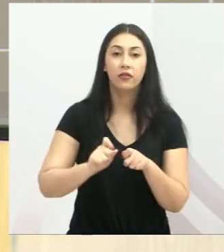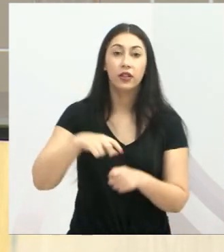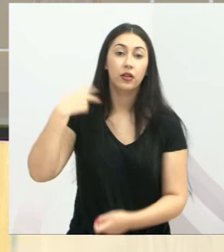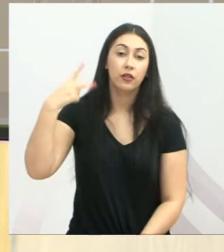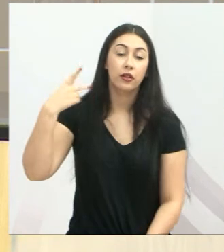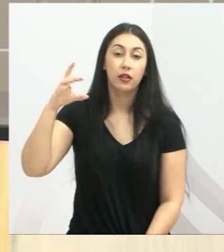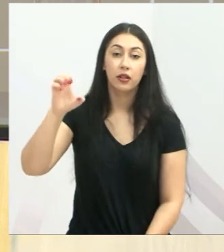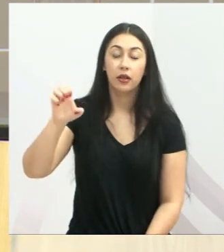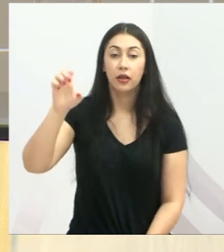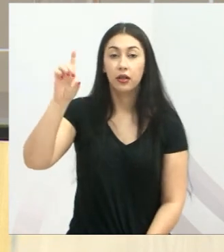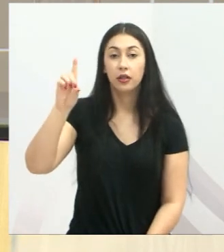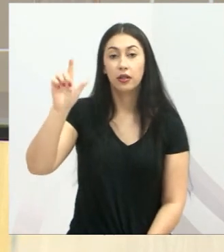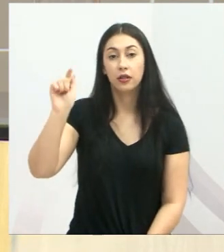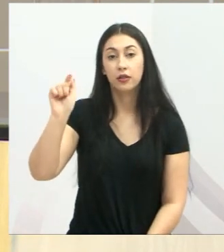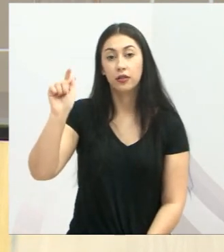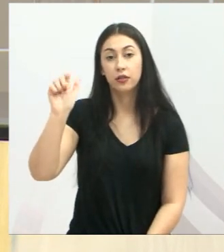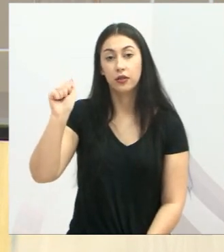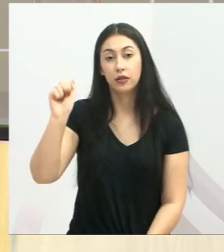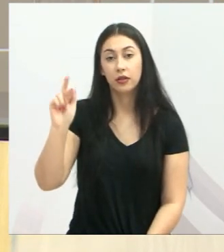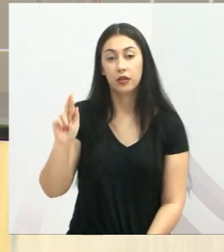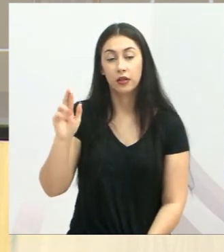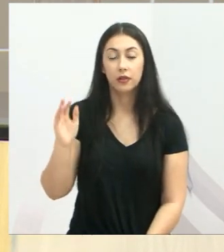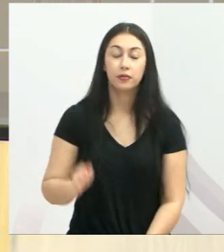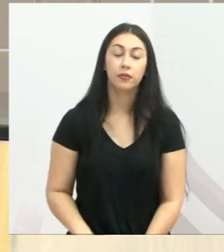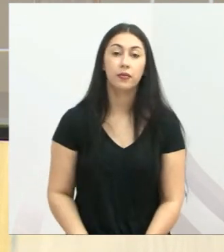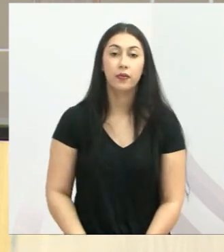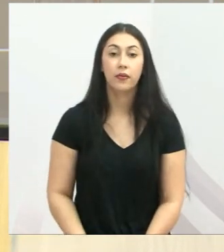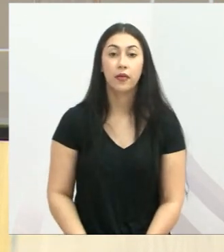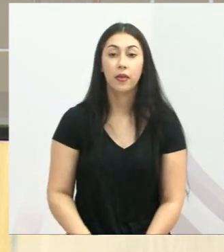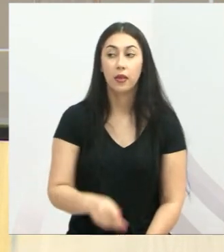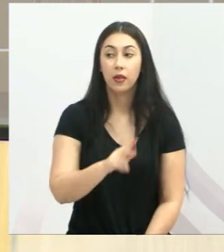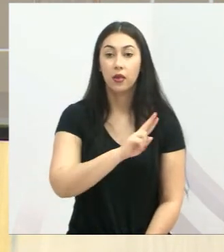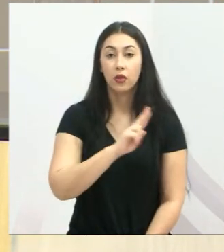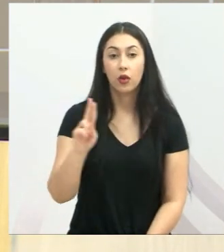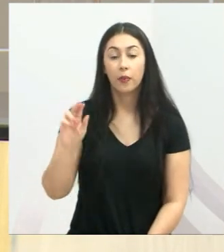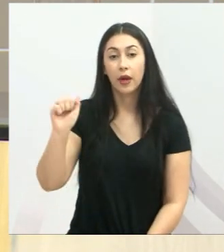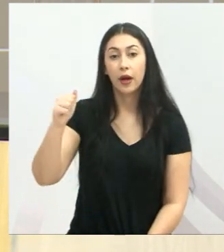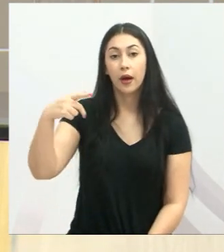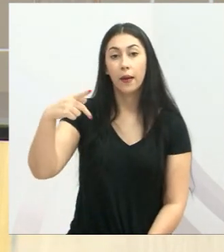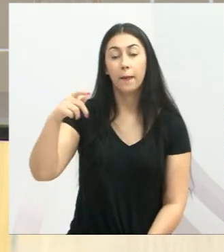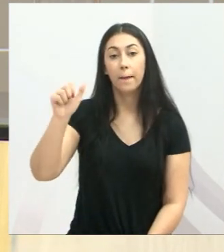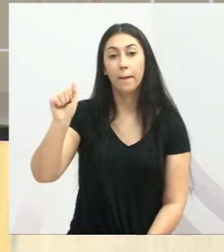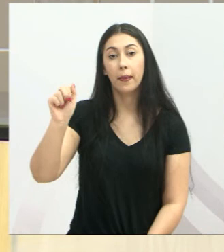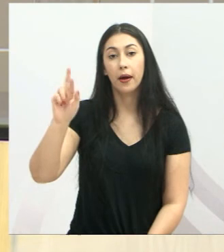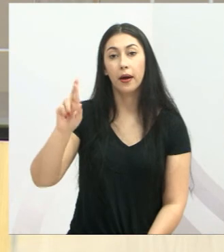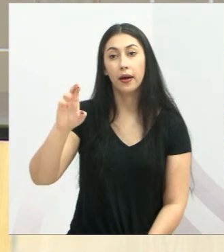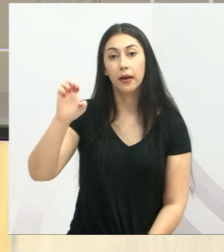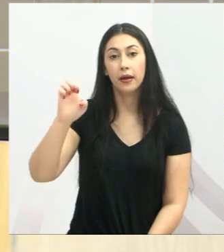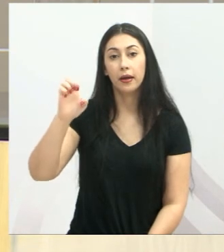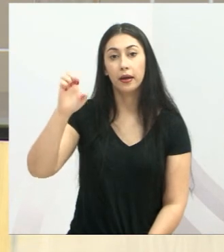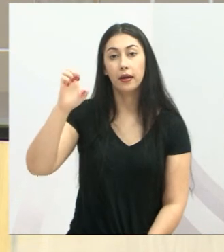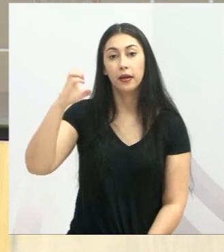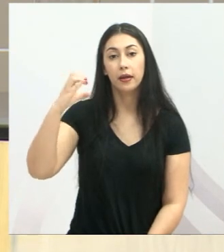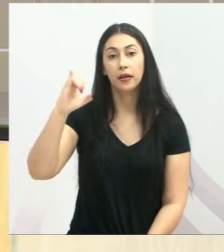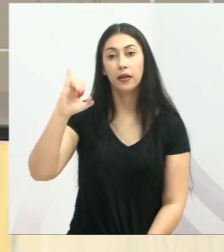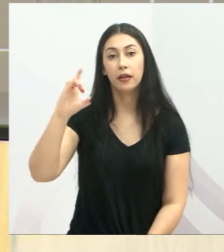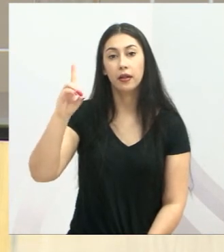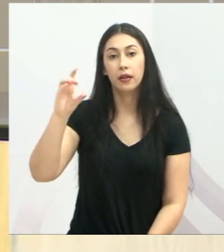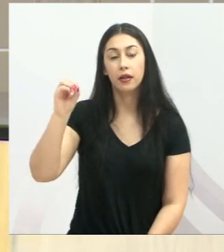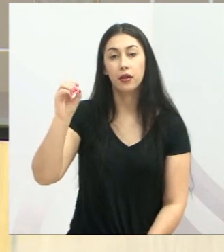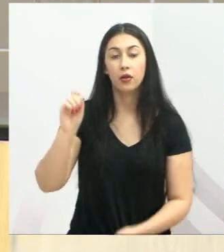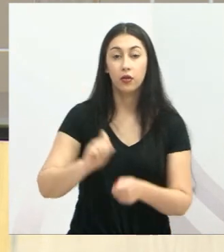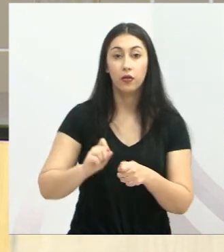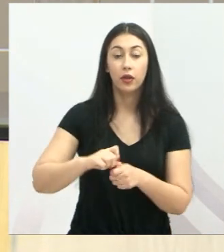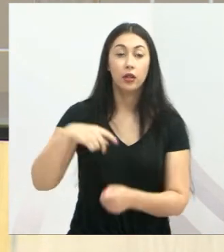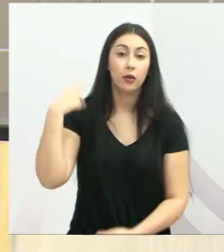Edgar Sasaki. Voto de pesar pelo falecimento de Aparecido Florencio Isidoro Calazans. Voto